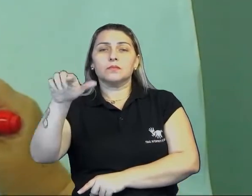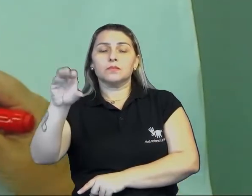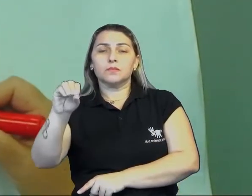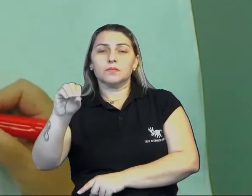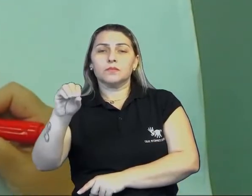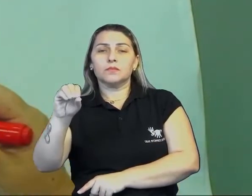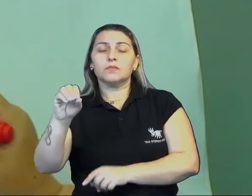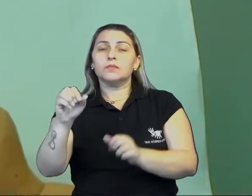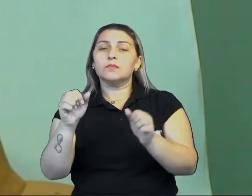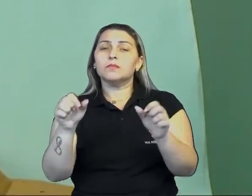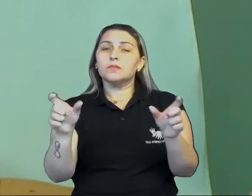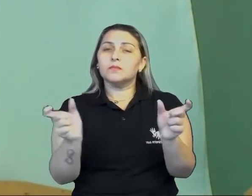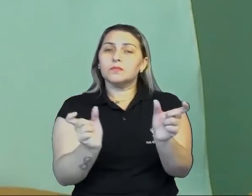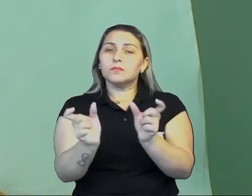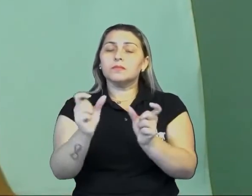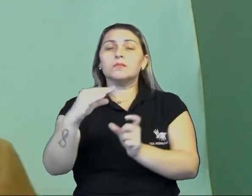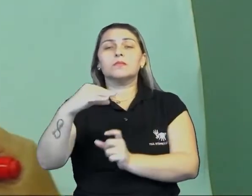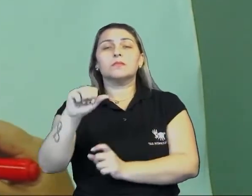capitão, né?